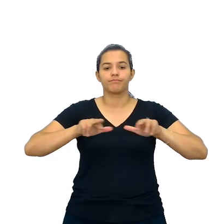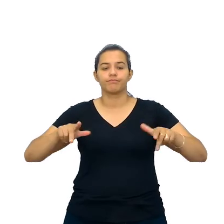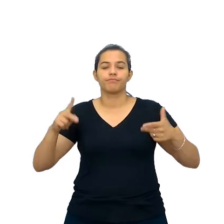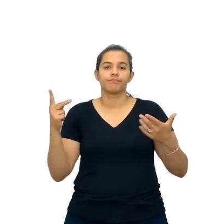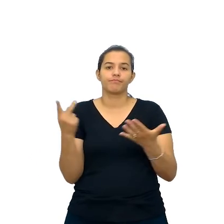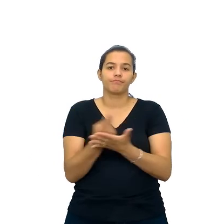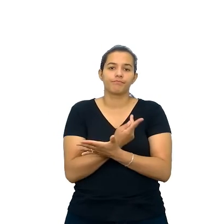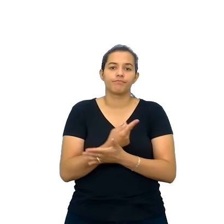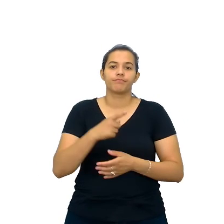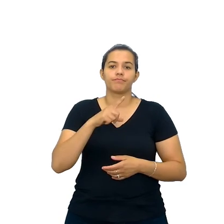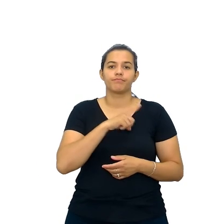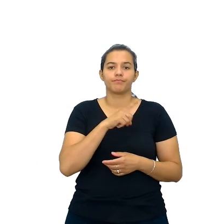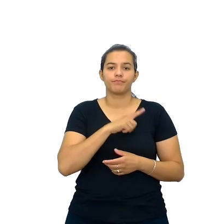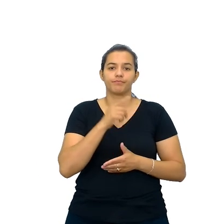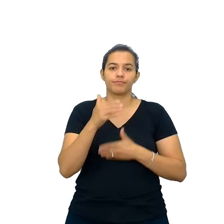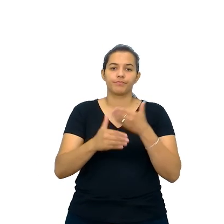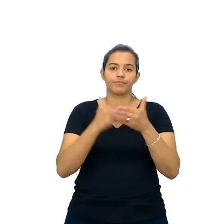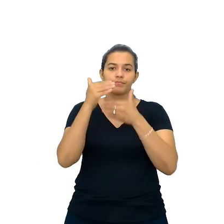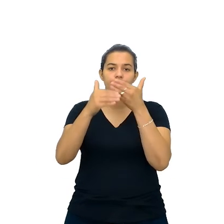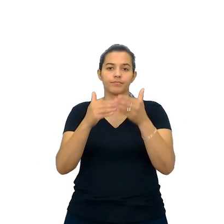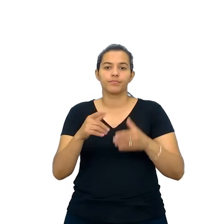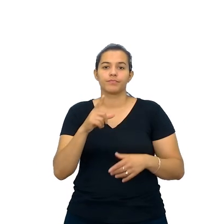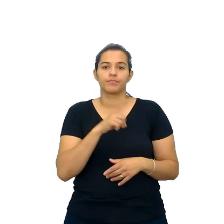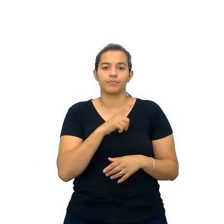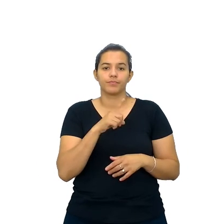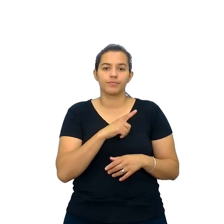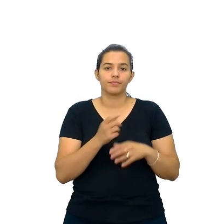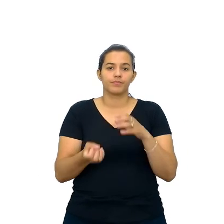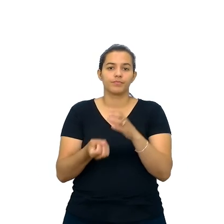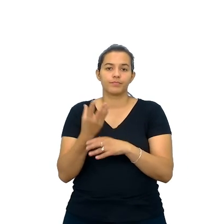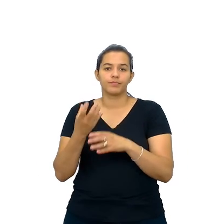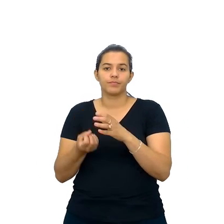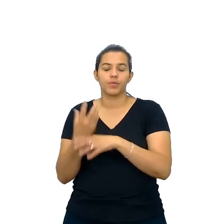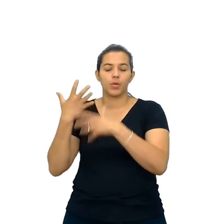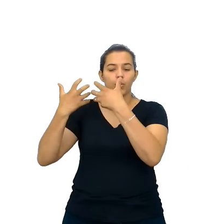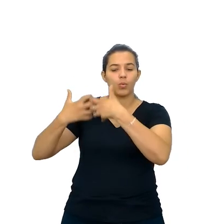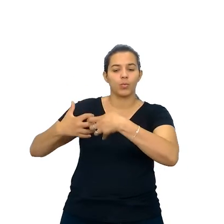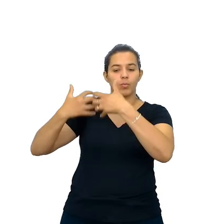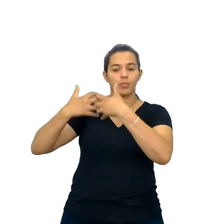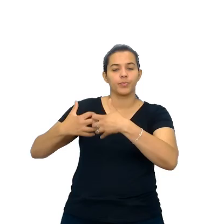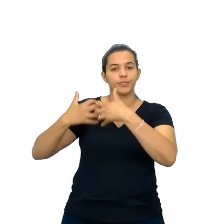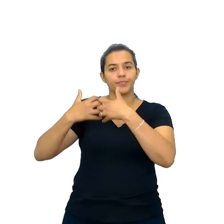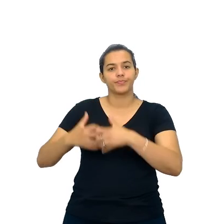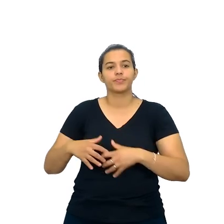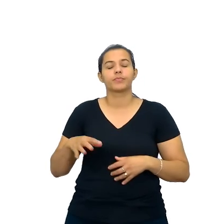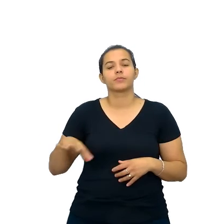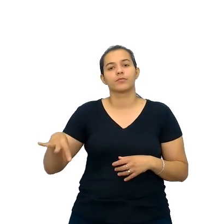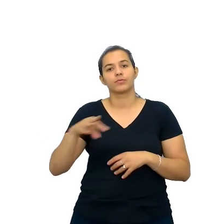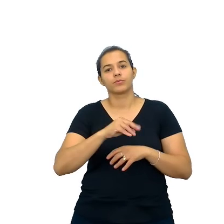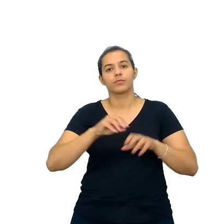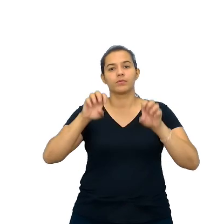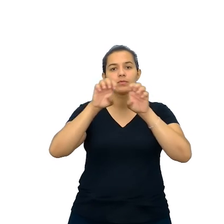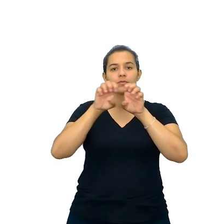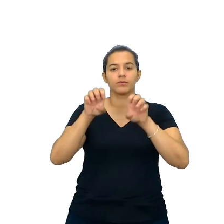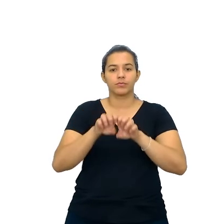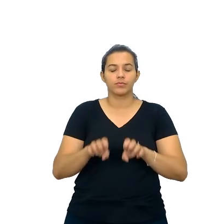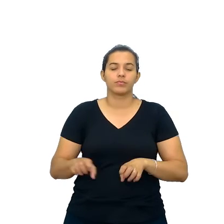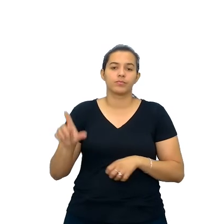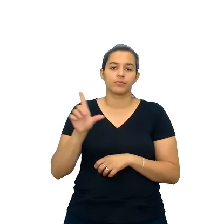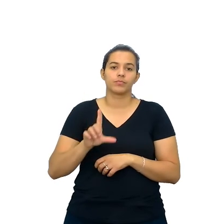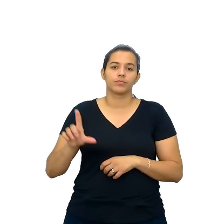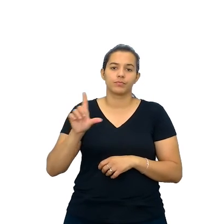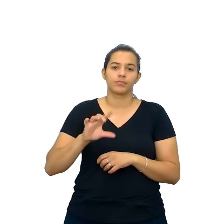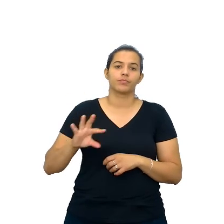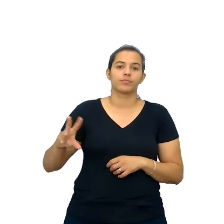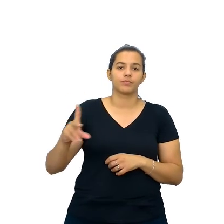equívoco aí no processo de construção do raciocínio lógico e das estruturas lógicas,